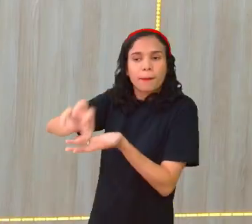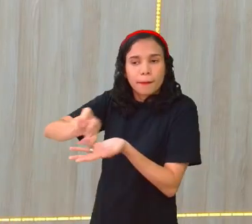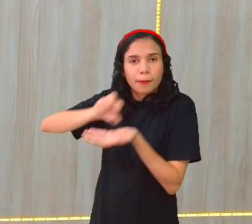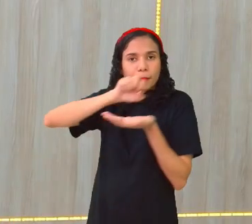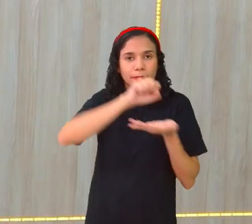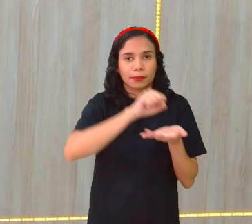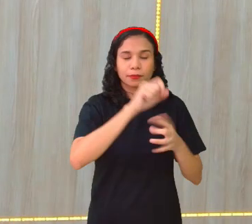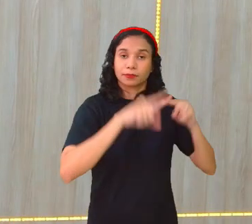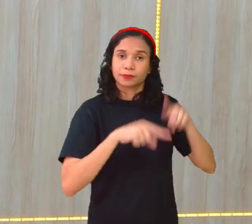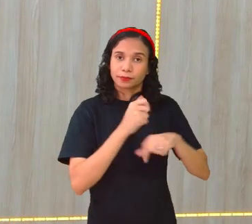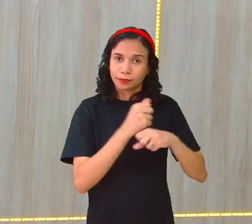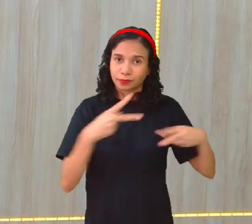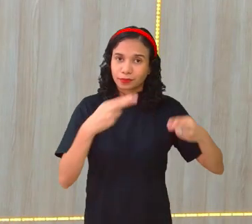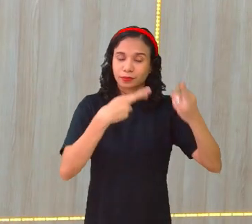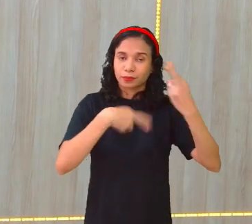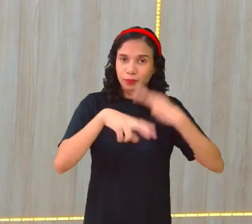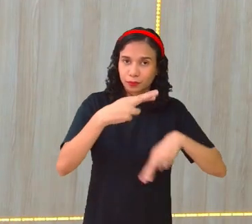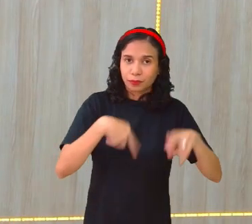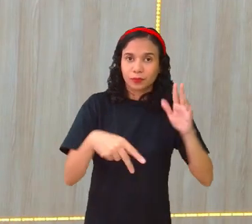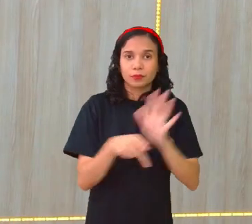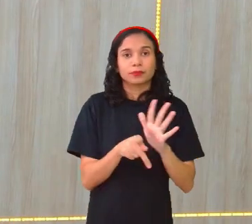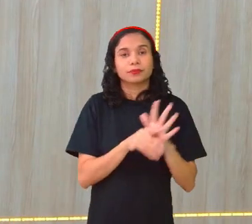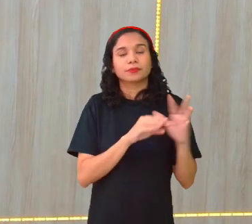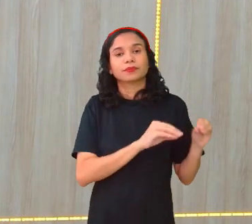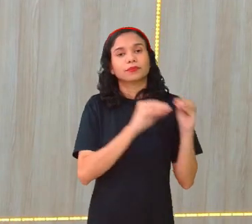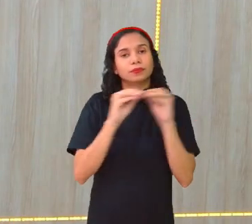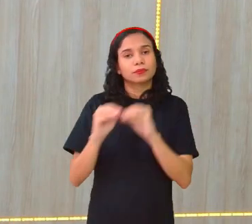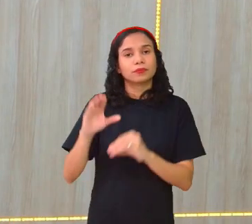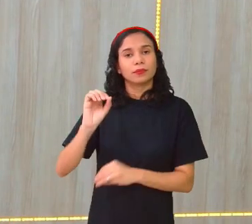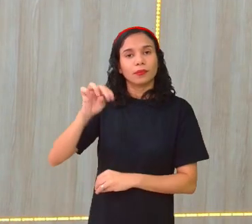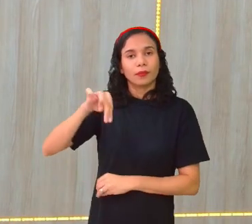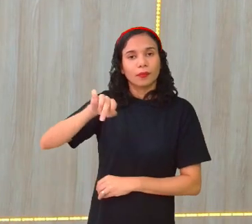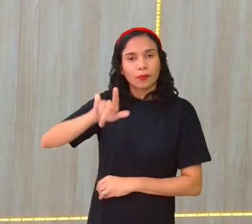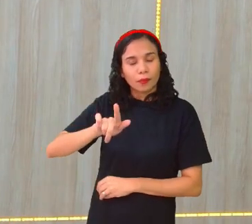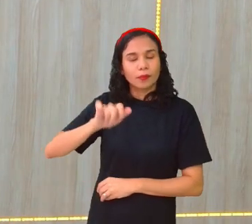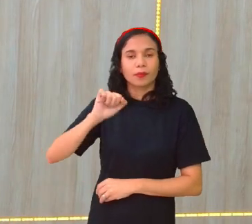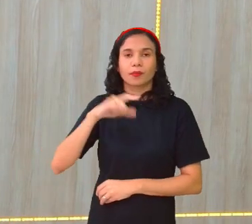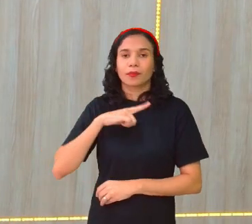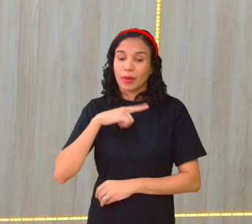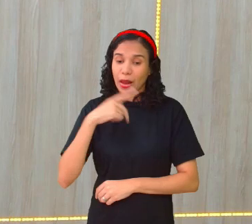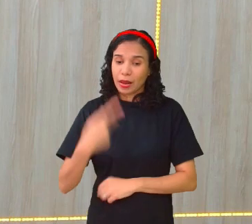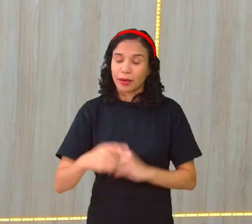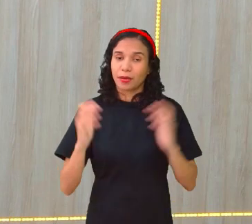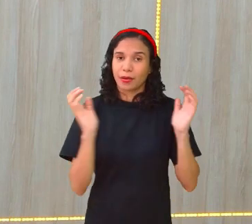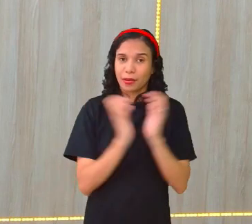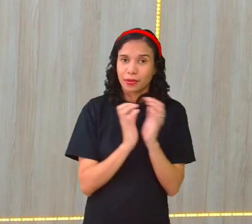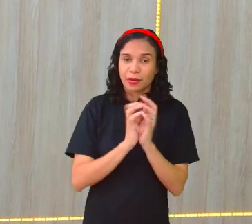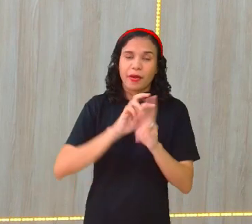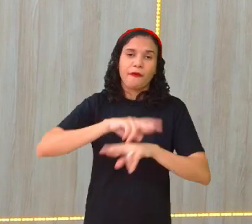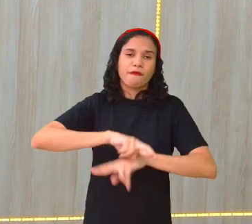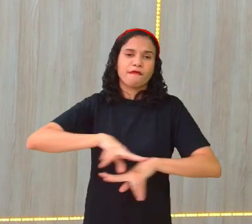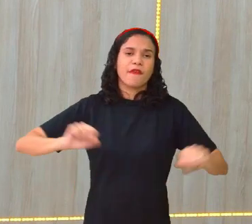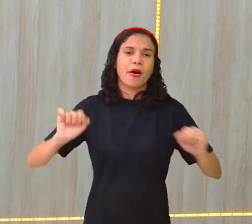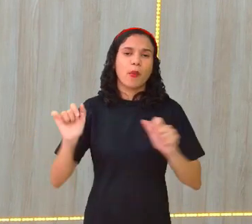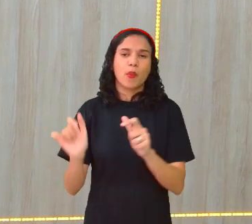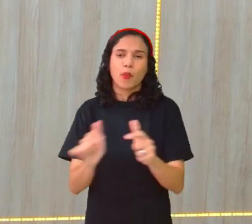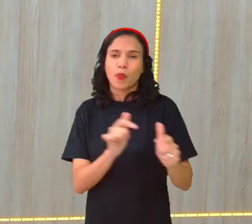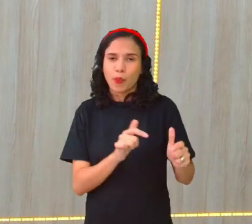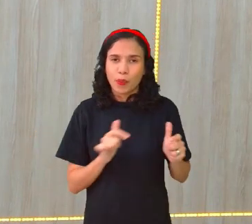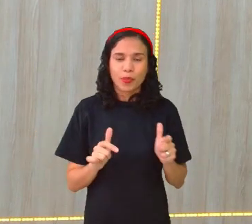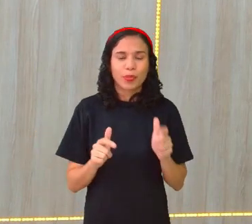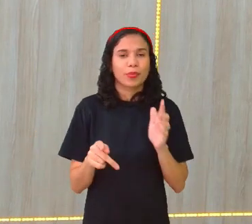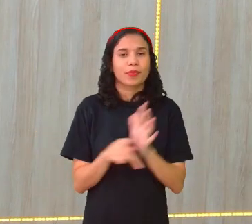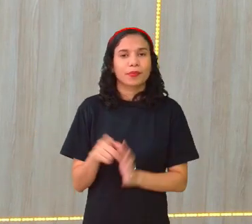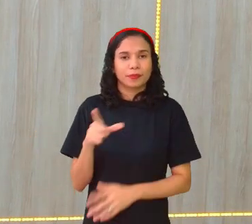ser reciclável e levar para as ONGs que estão aqui no Recife espalhadas por vários lugares e